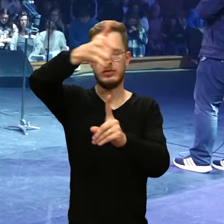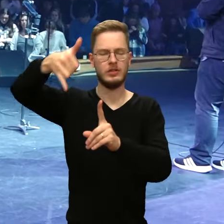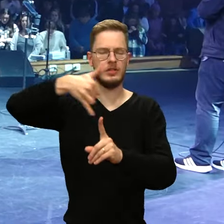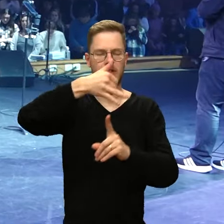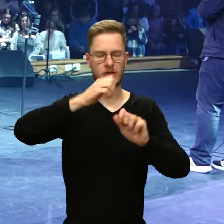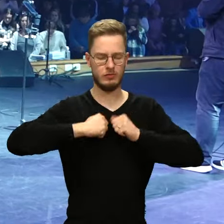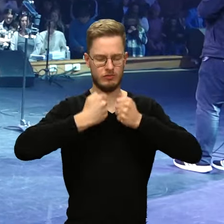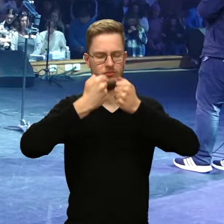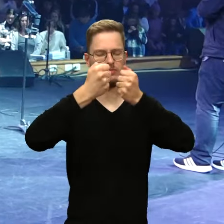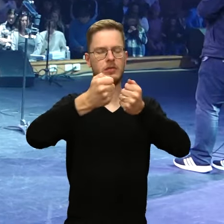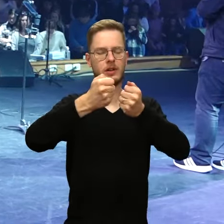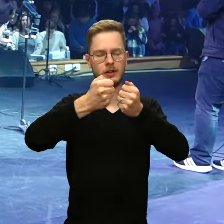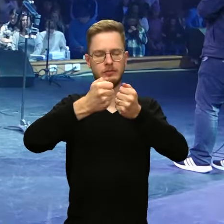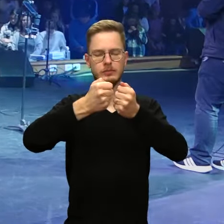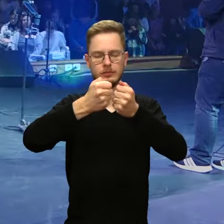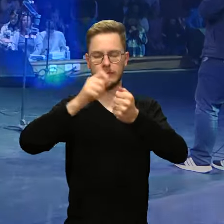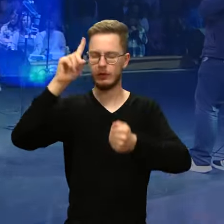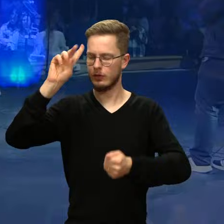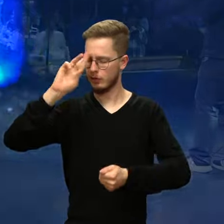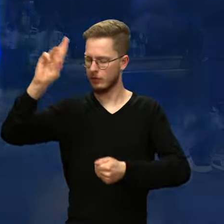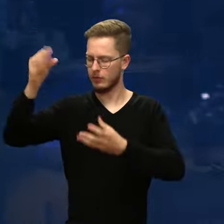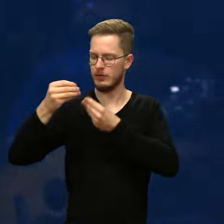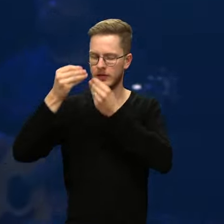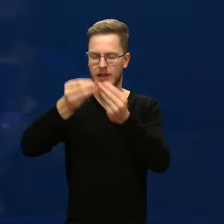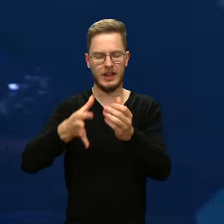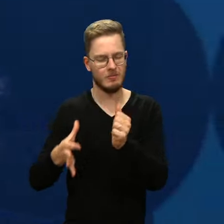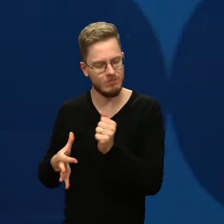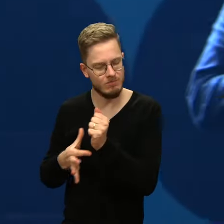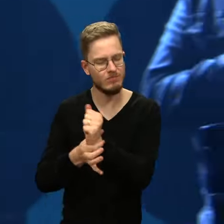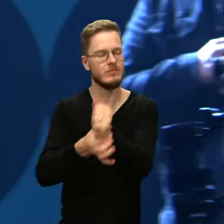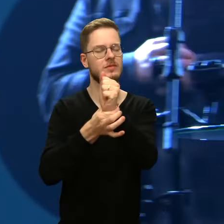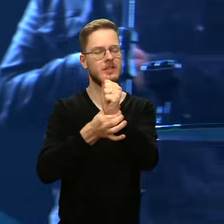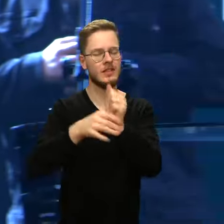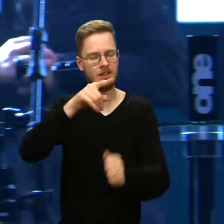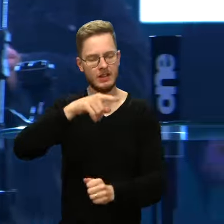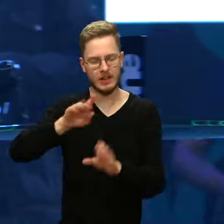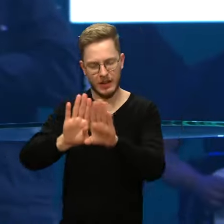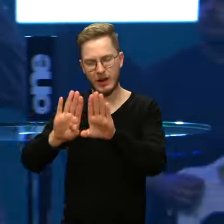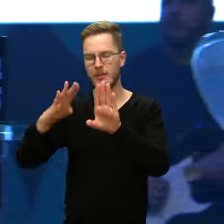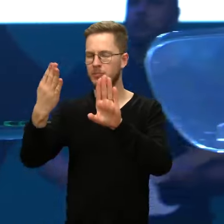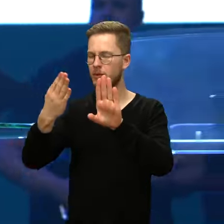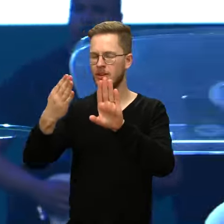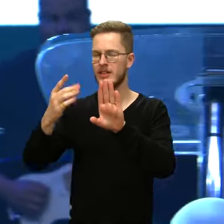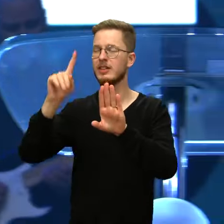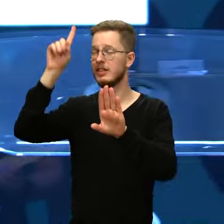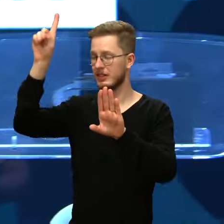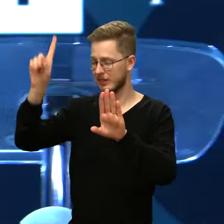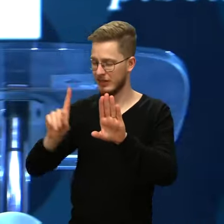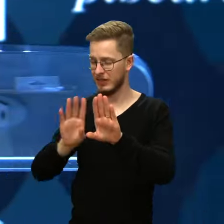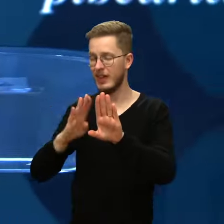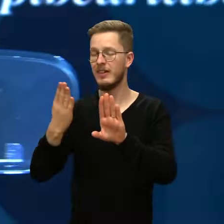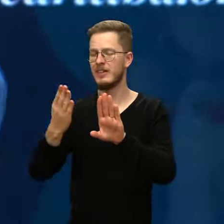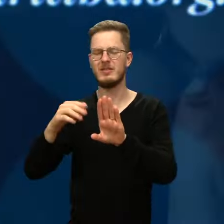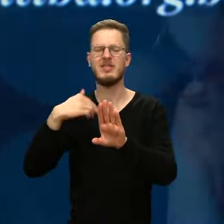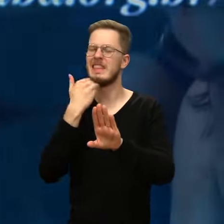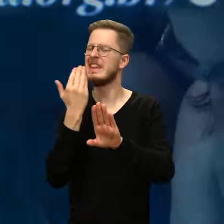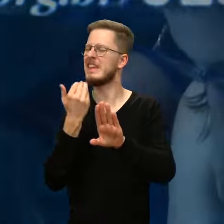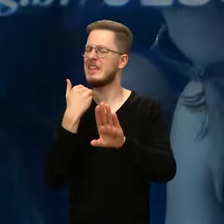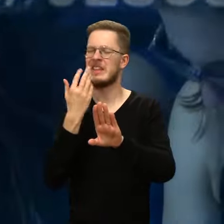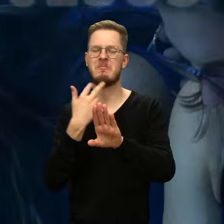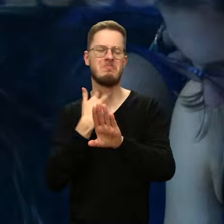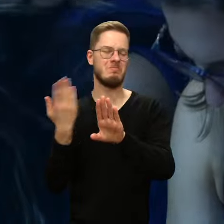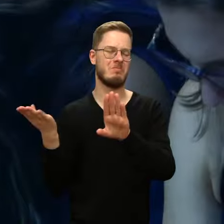que o Senhor dê garantias a eles de que a porta que o Senhor abre, ninguém fecha. E que o